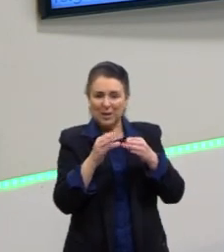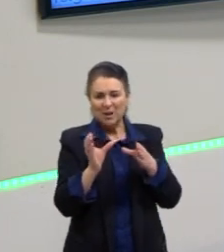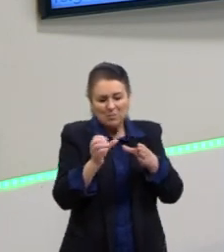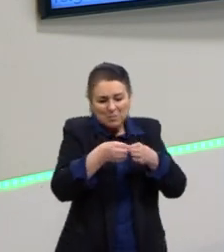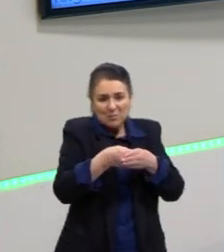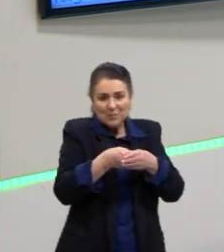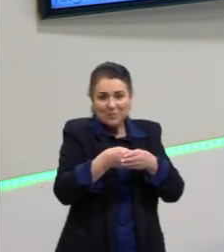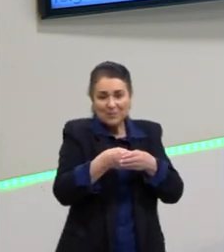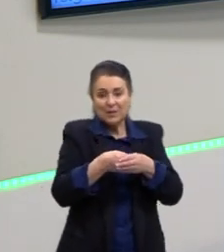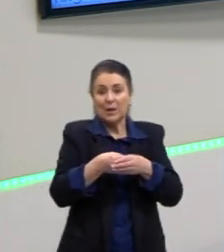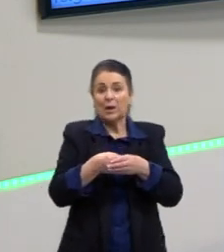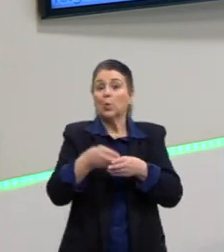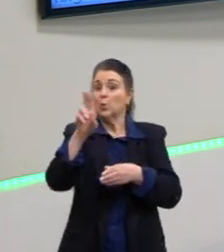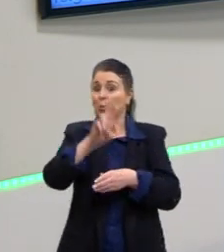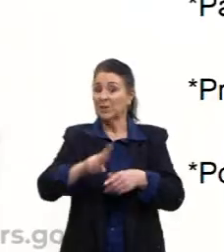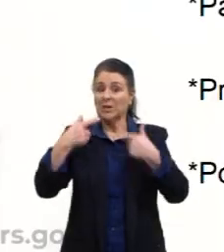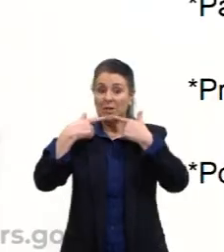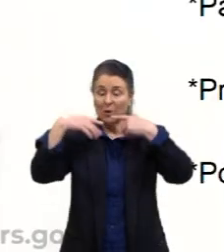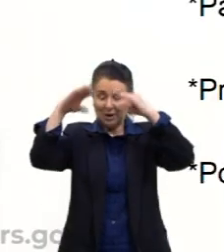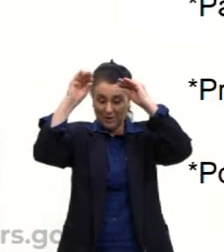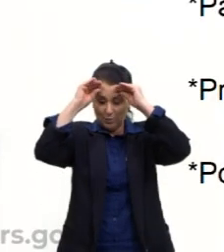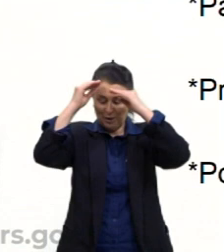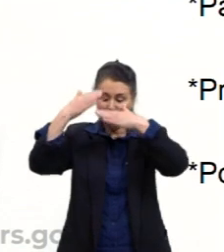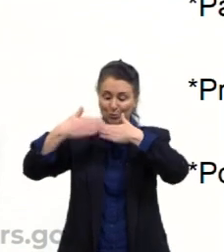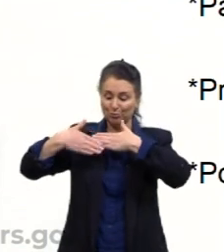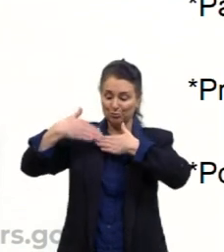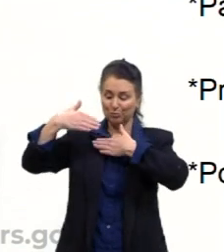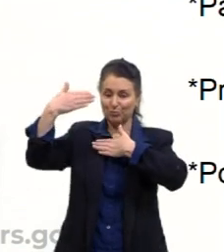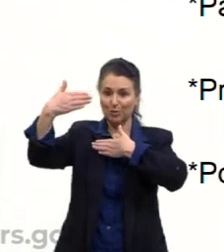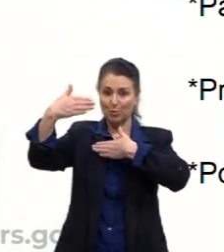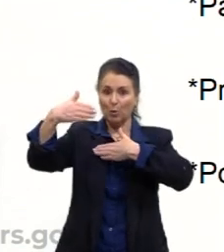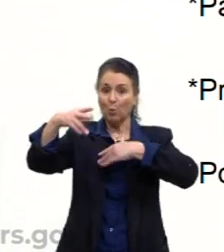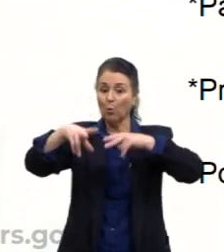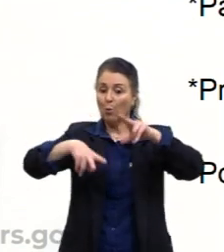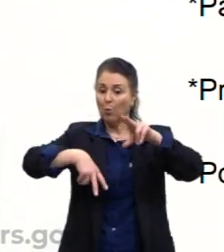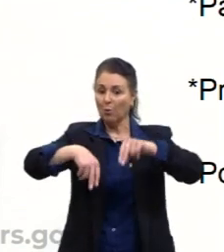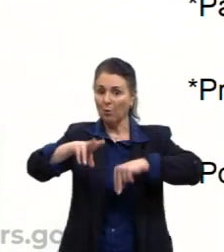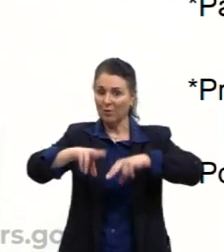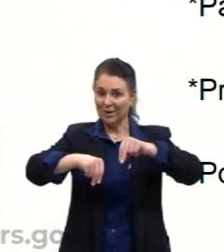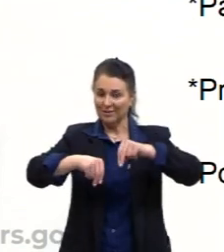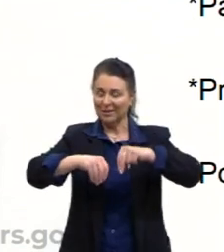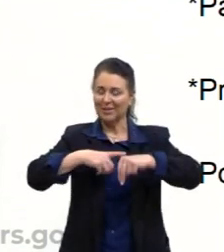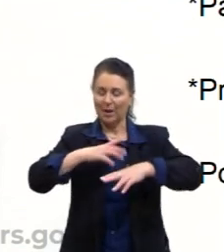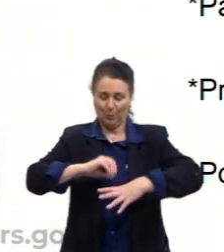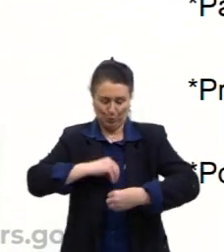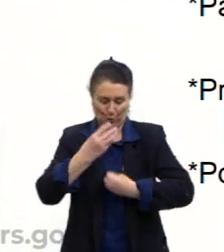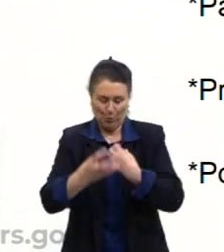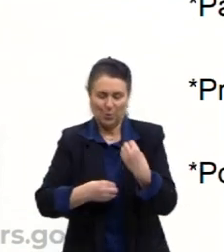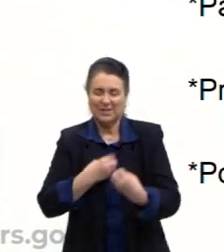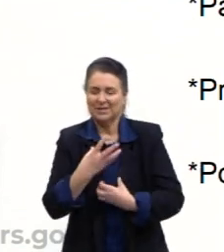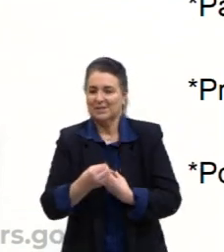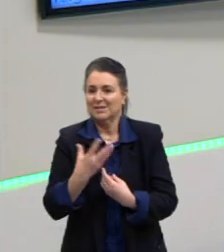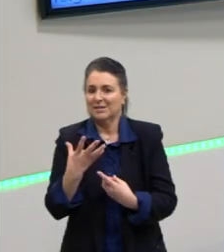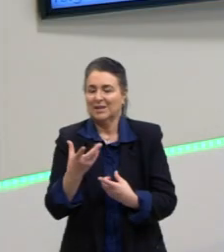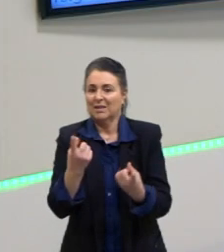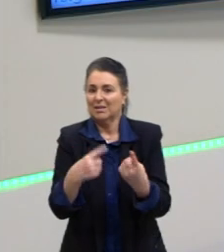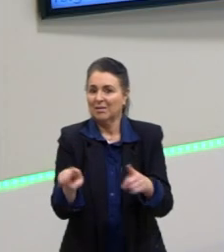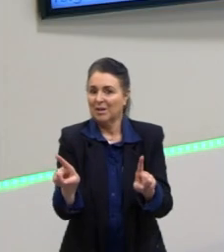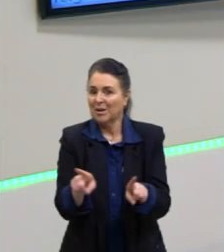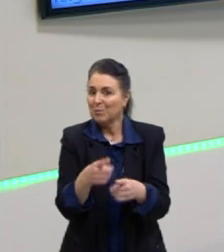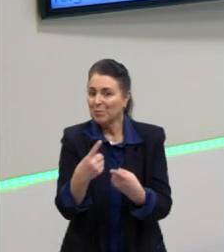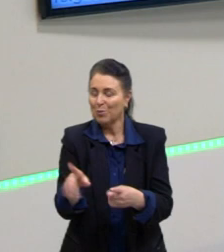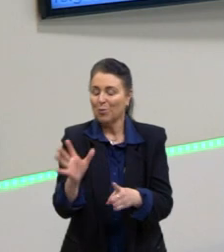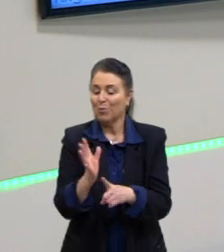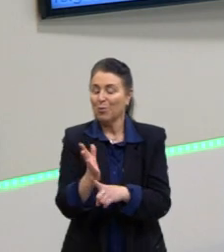por meio da linguagem podemos transcender a situação concreta E aí vem a poesia vem a música vem a arte que